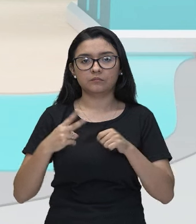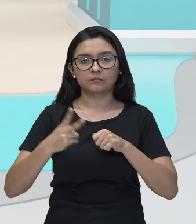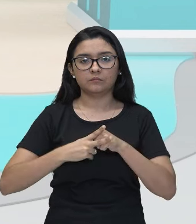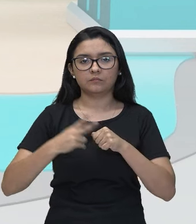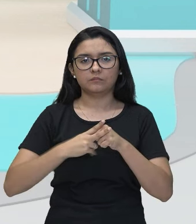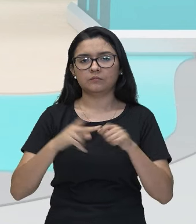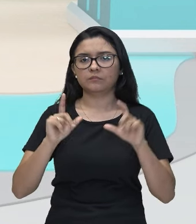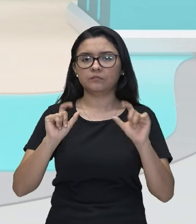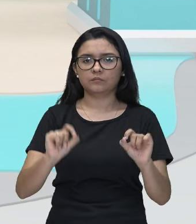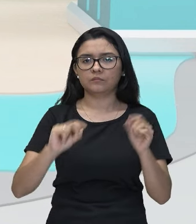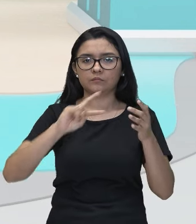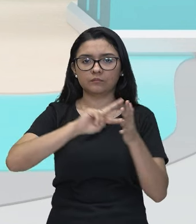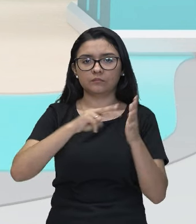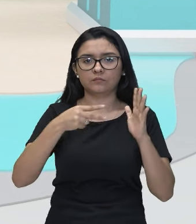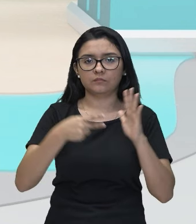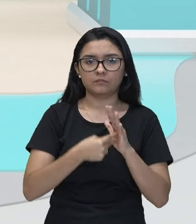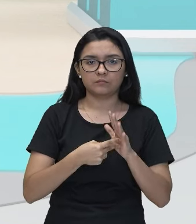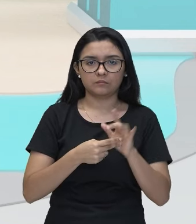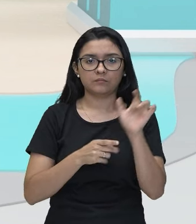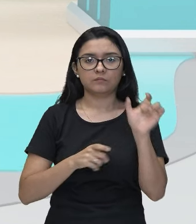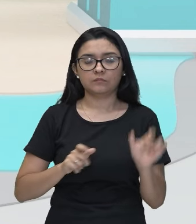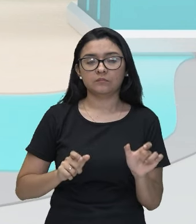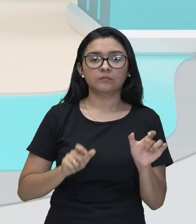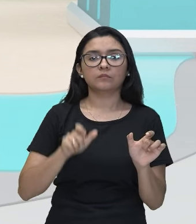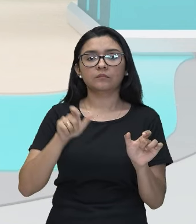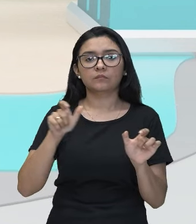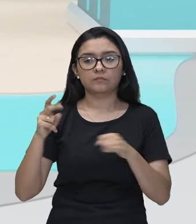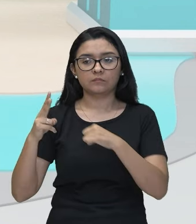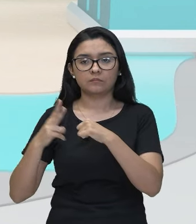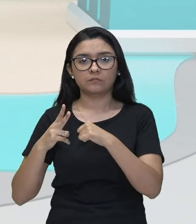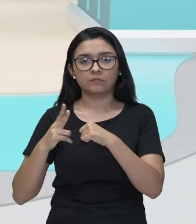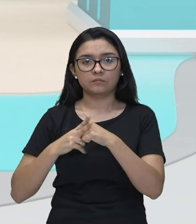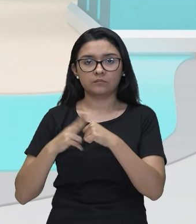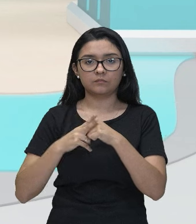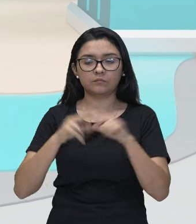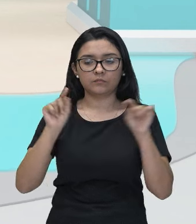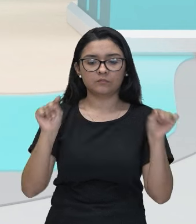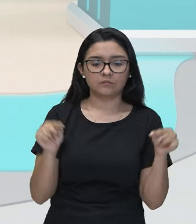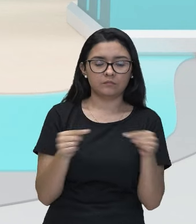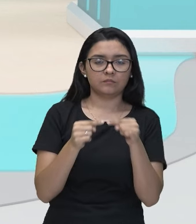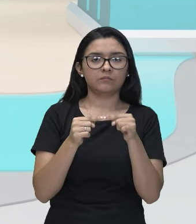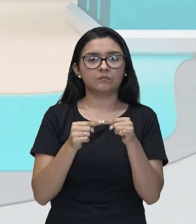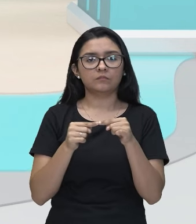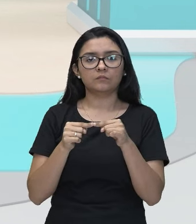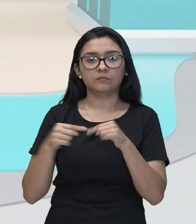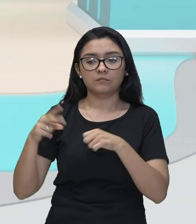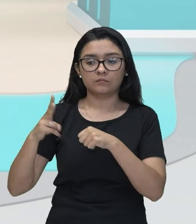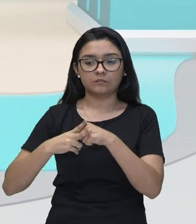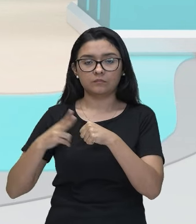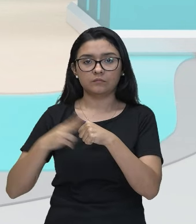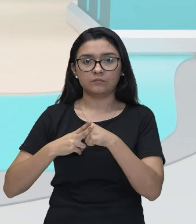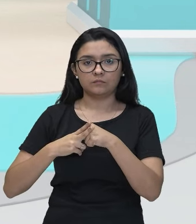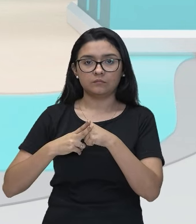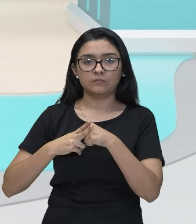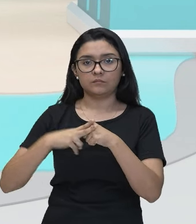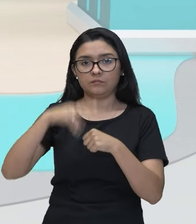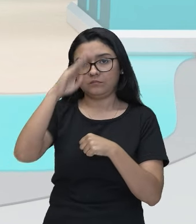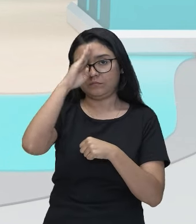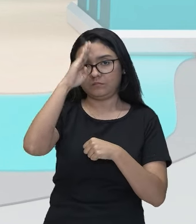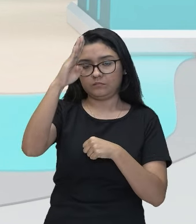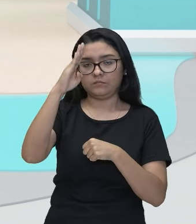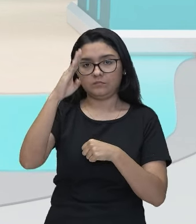verbal concordância entre o sujeito e o verbo né o verbo é o centro né ali da desse desse